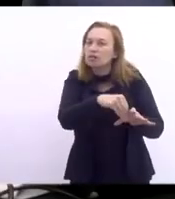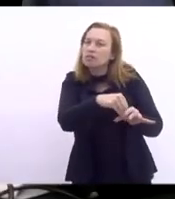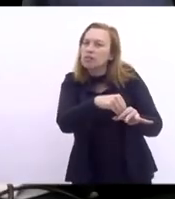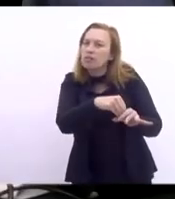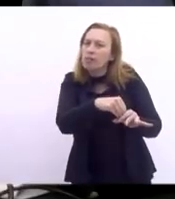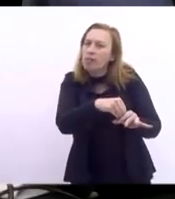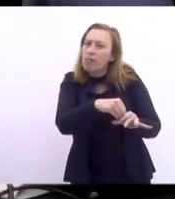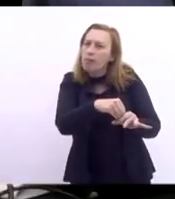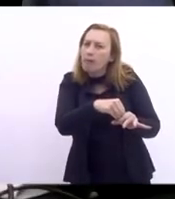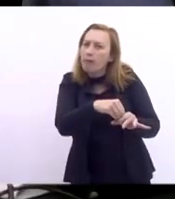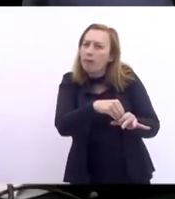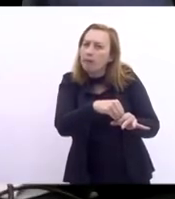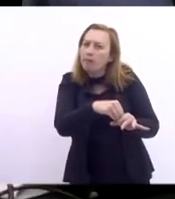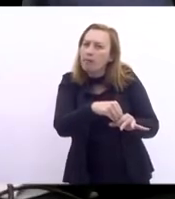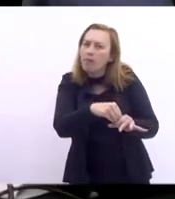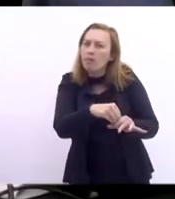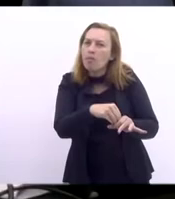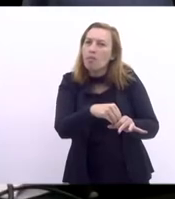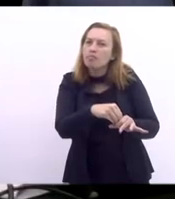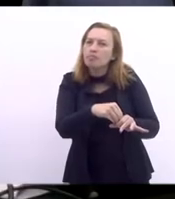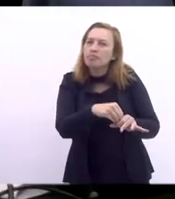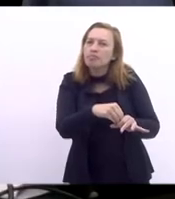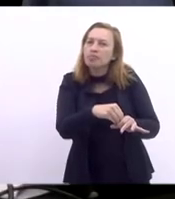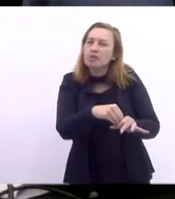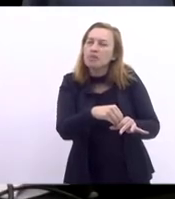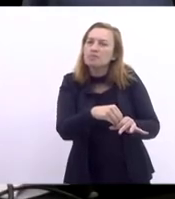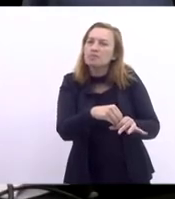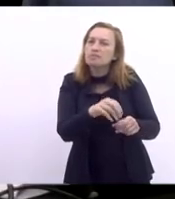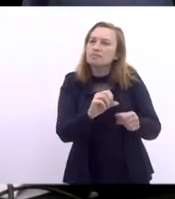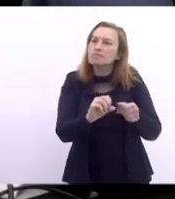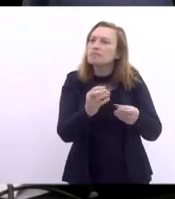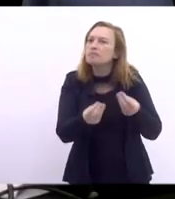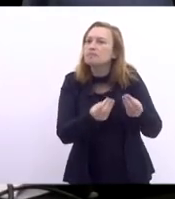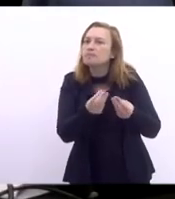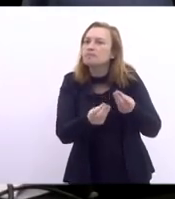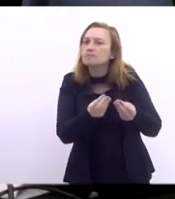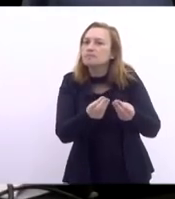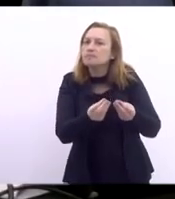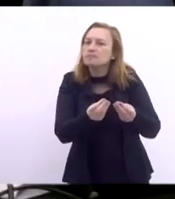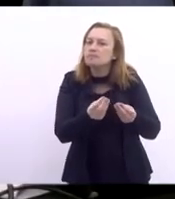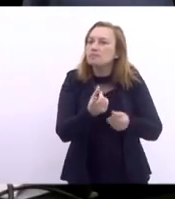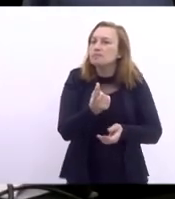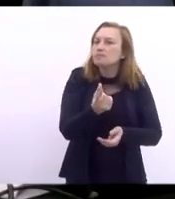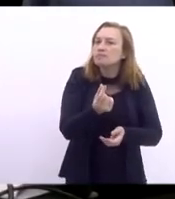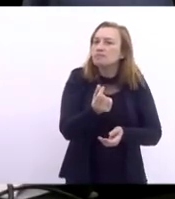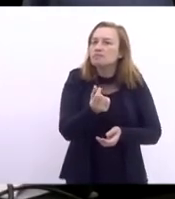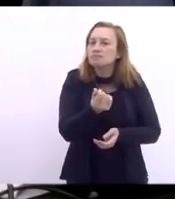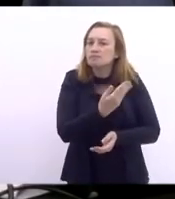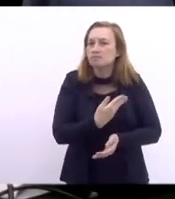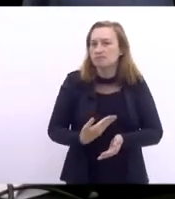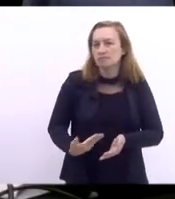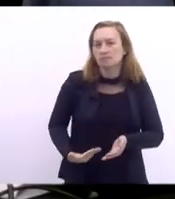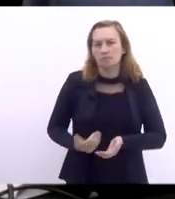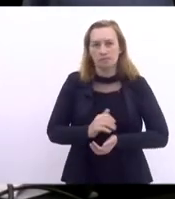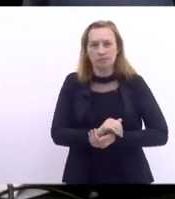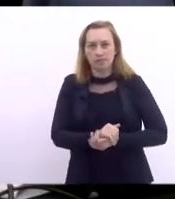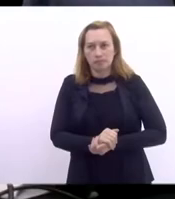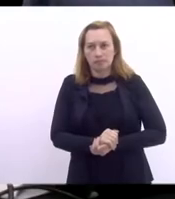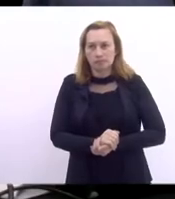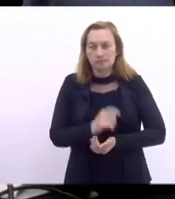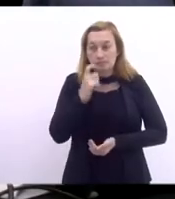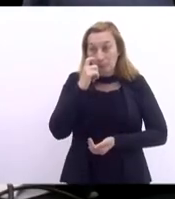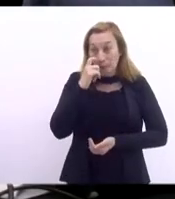ela as terminações dela são feitas nas contas de governo Oi tá